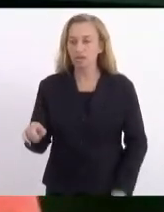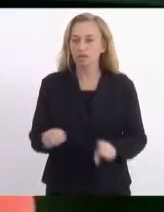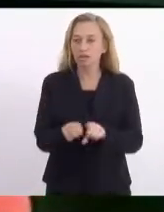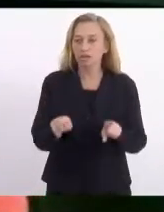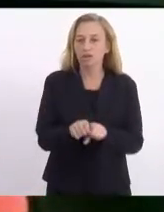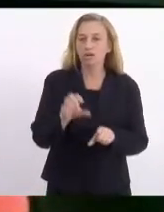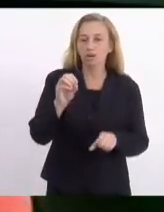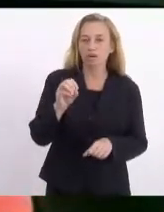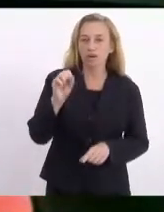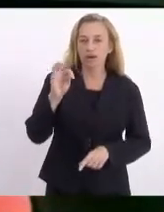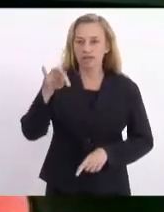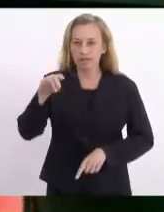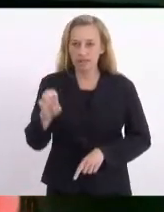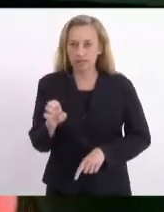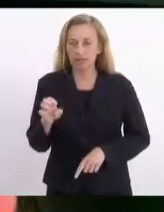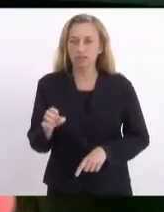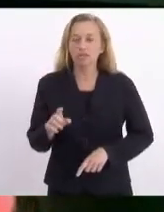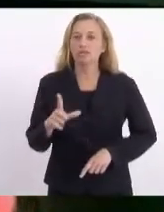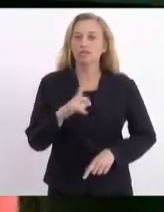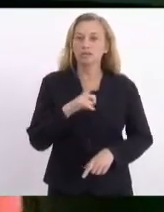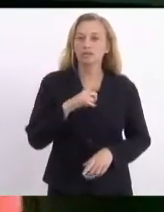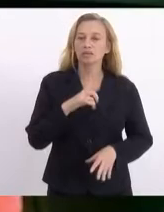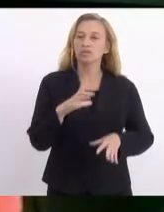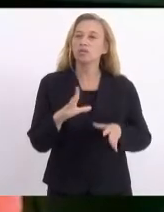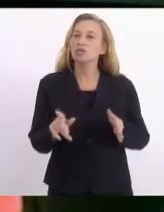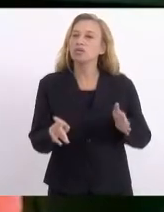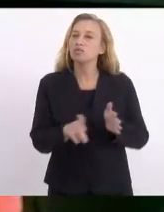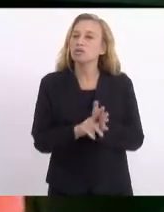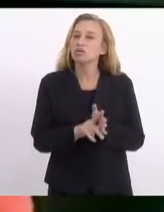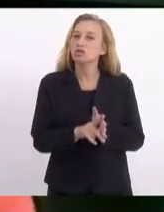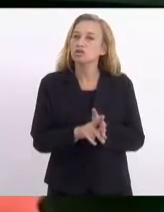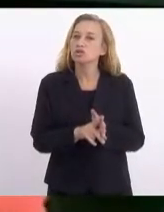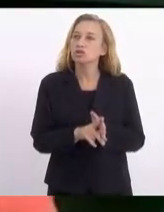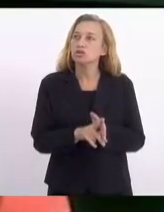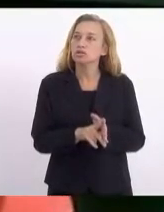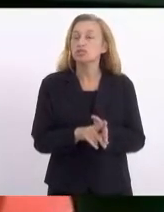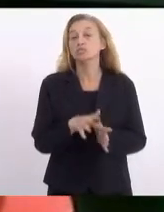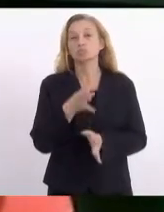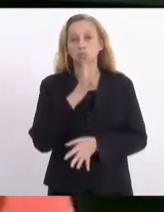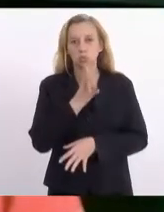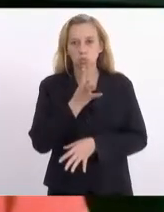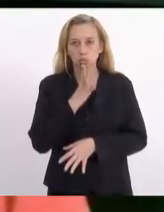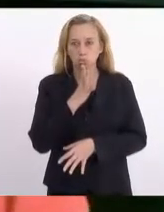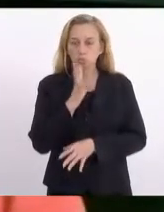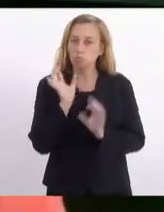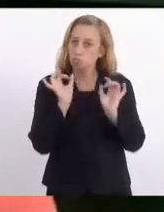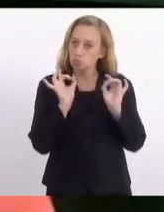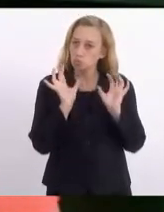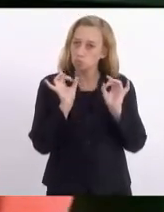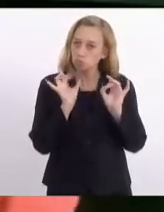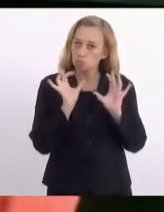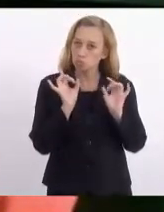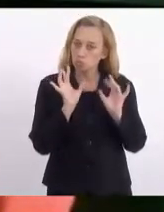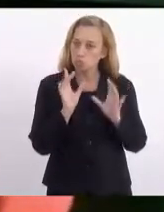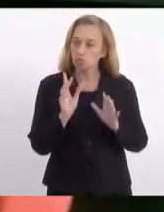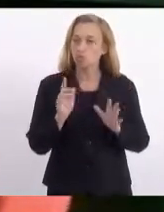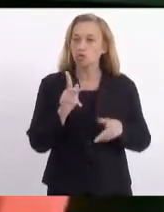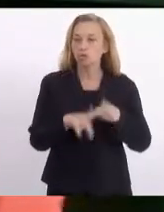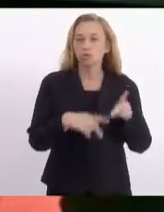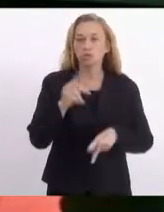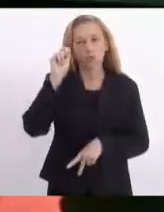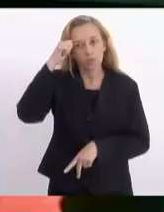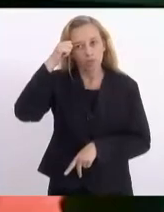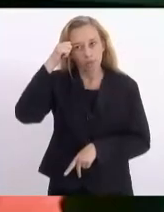do Rio de Janeiro, e tem um projeto muito reconhecido, em especial pelo povo preto do Rio de